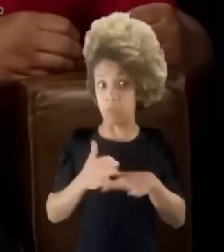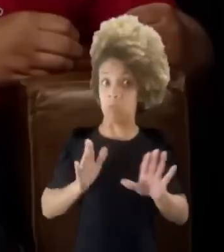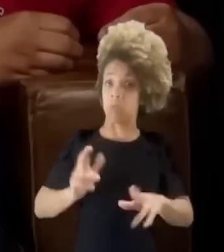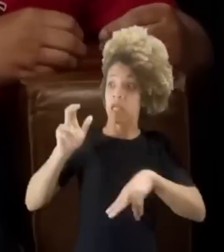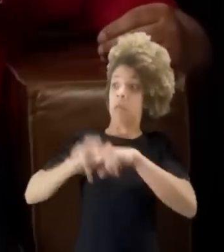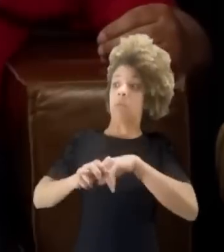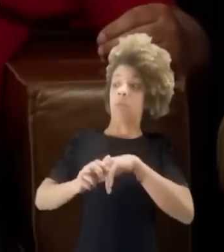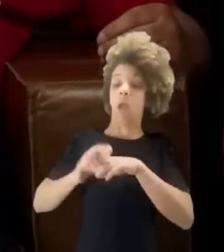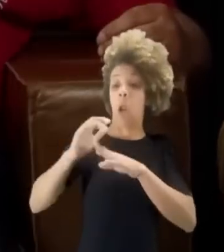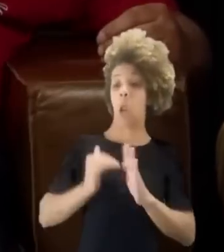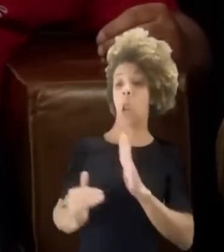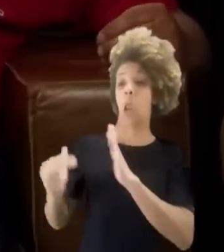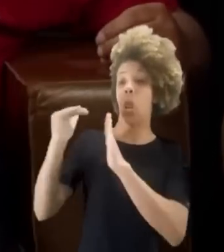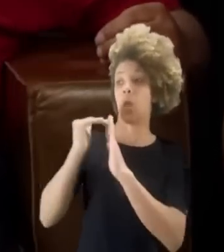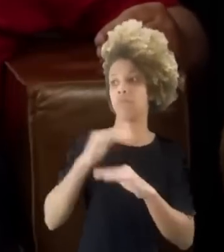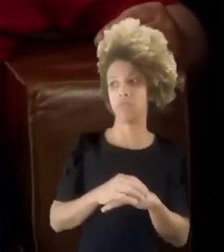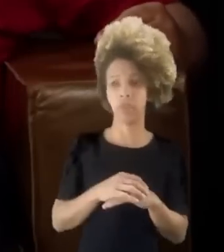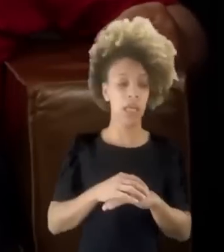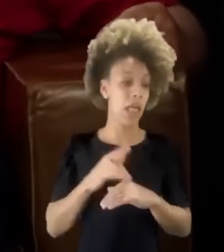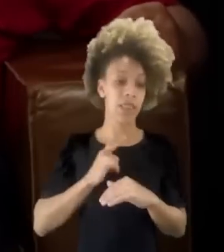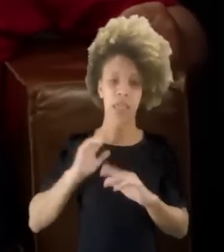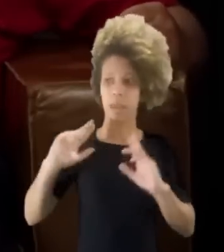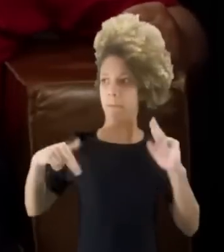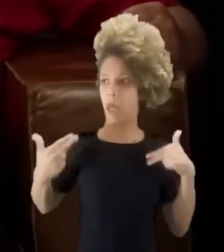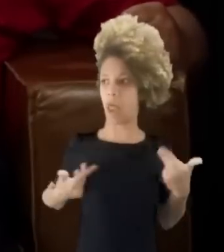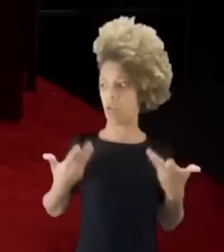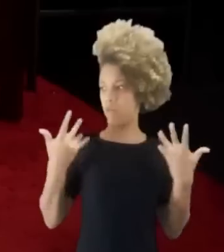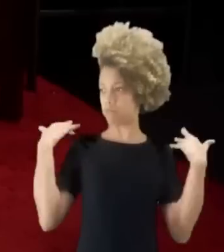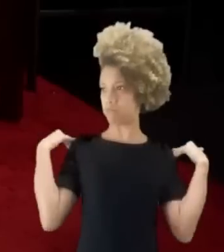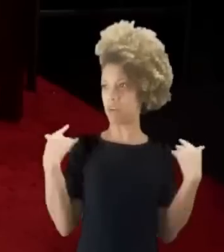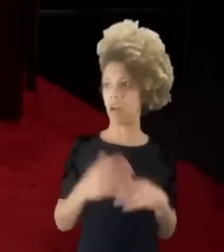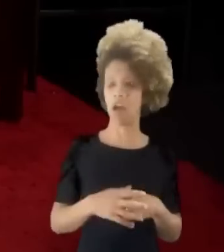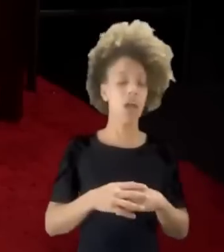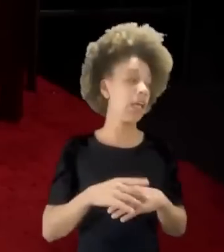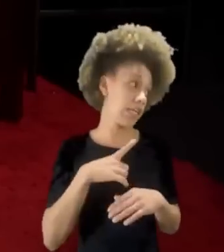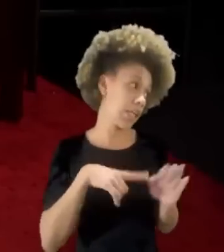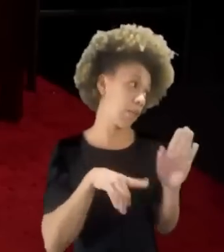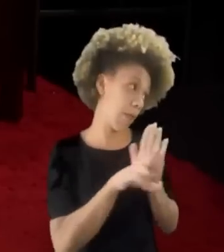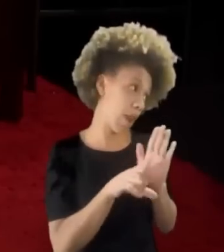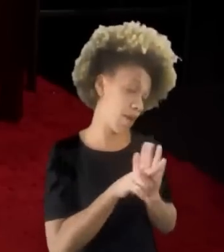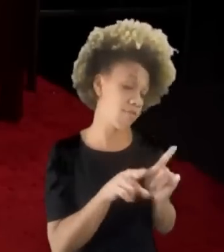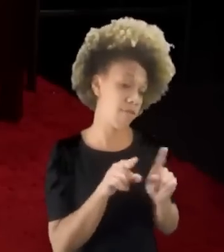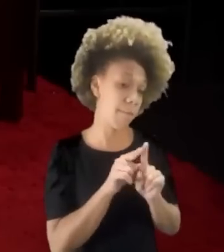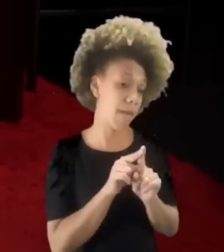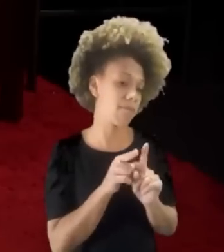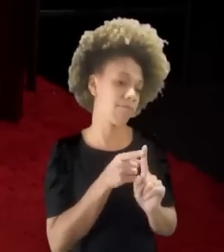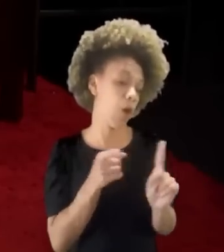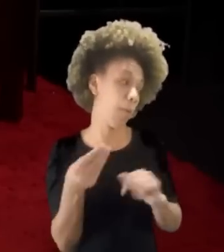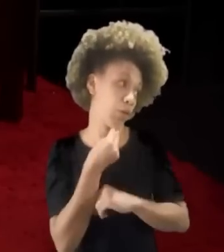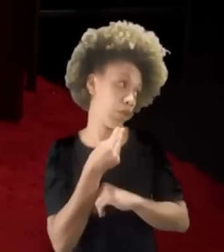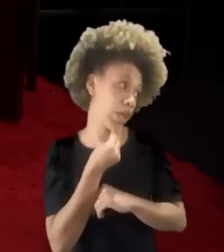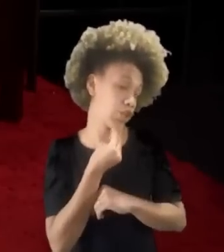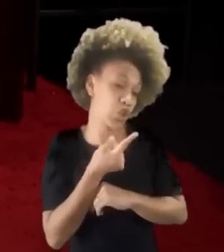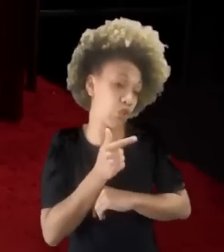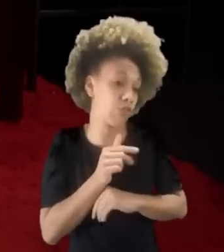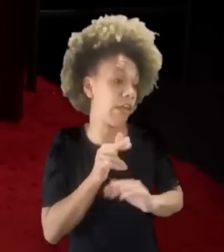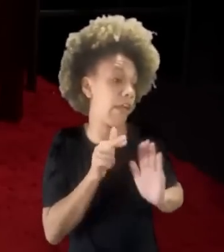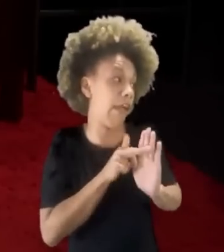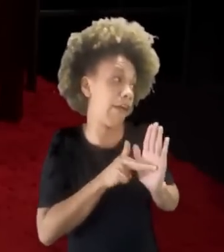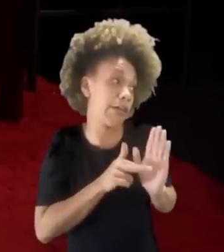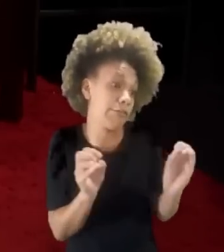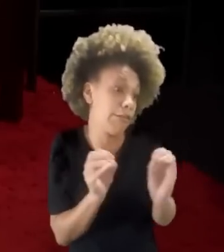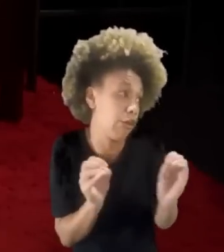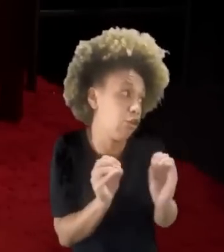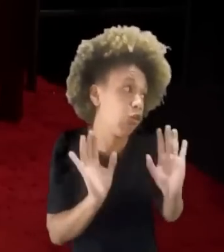casa vai morrer fica uma pilha de corpo atrás de você meu irmão aí também que aumenta isso né que hoje a gente não tem regulamentação nenhuma